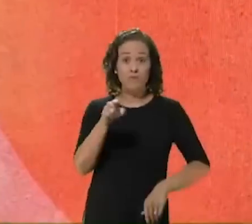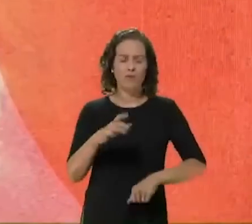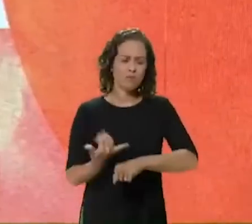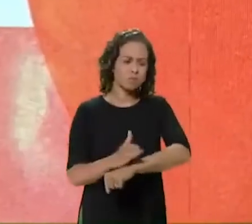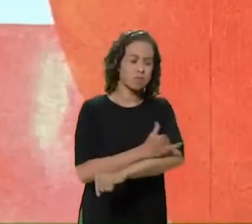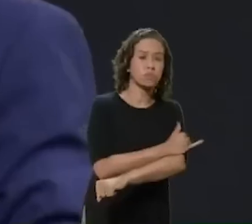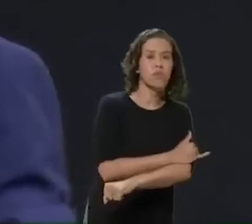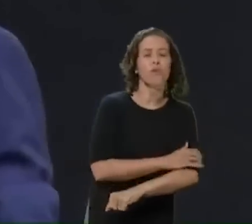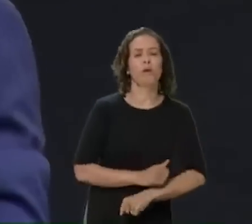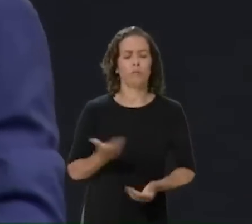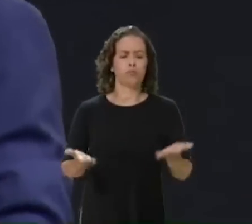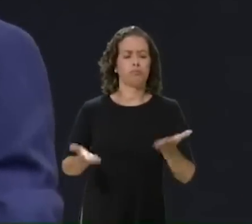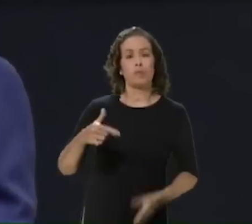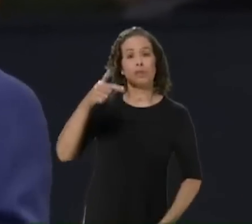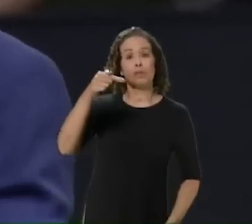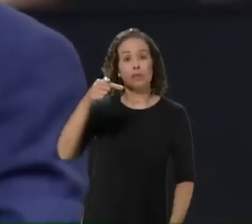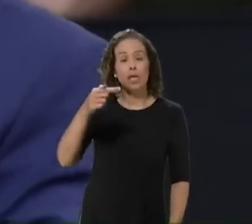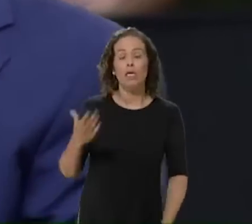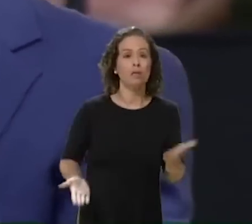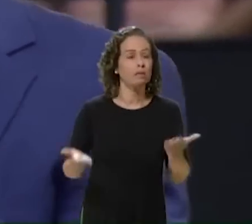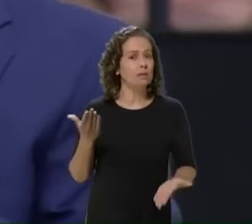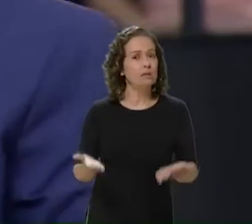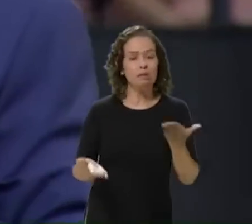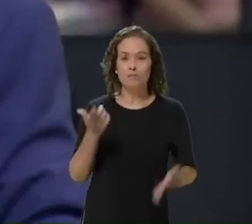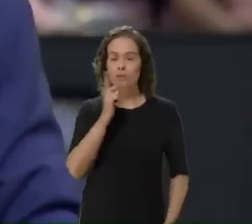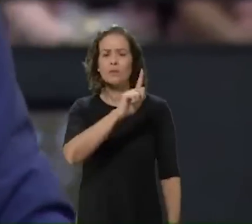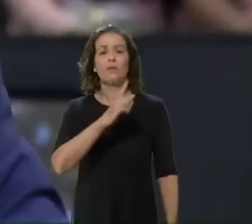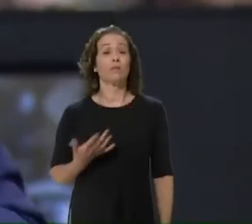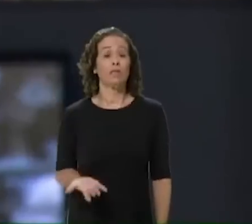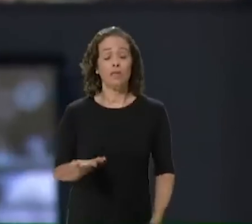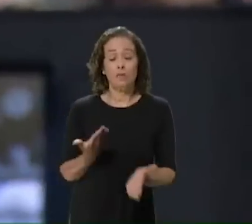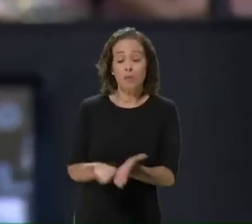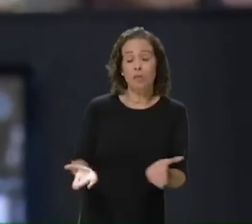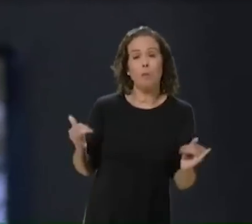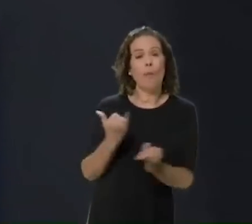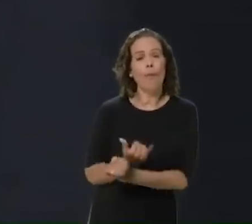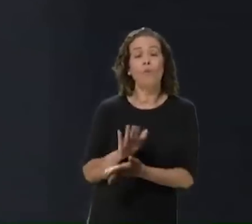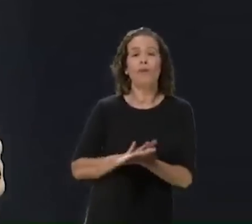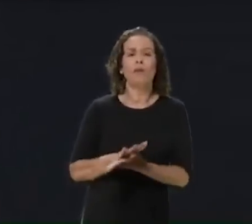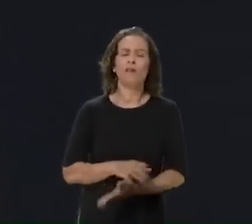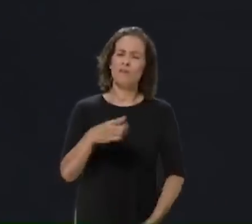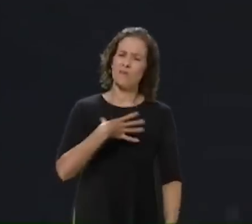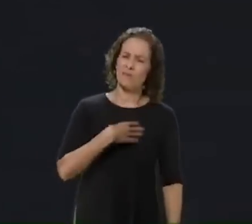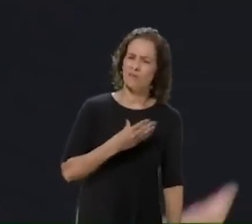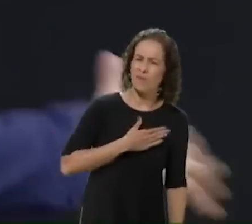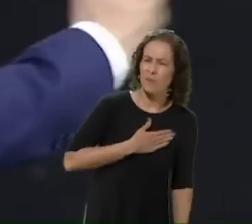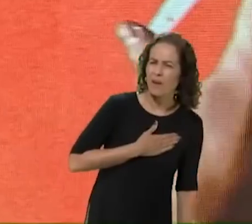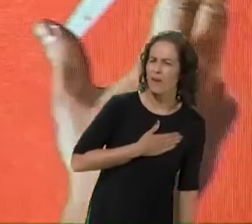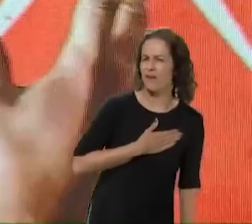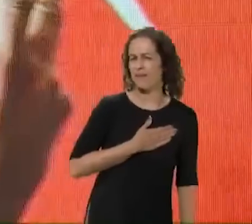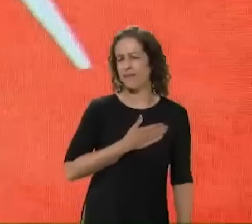Ganhou 7 quilos, não consegue perder 7 quilos de jeito nenhum. Você é filho amado? Como?